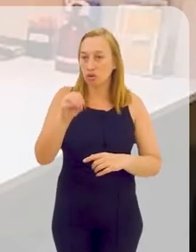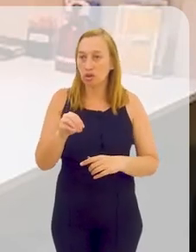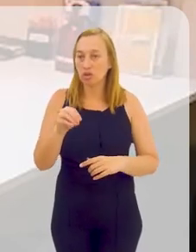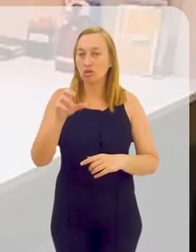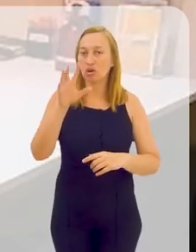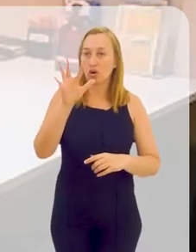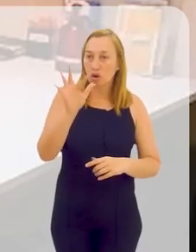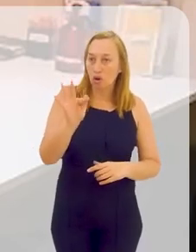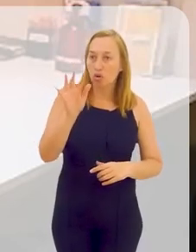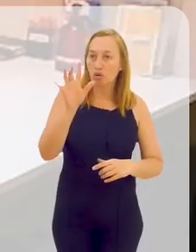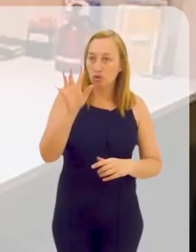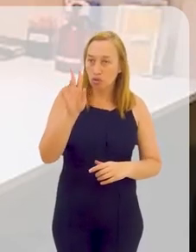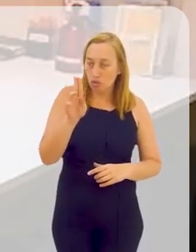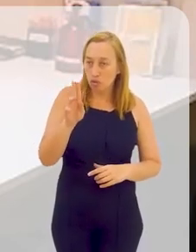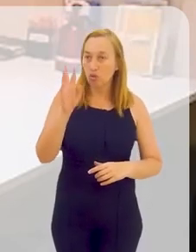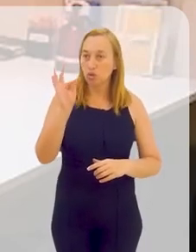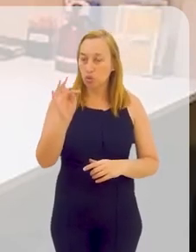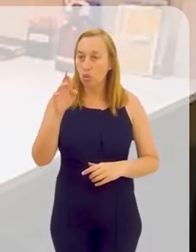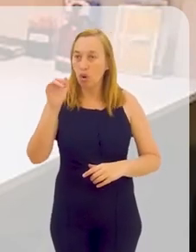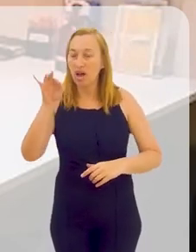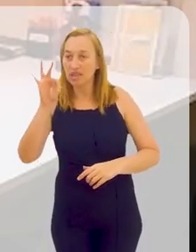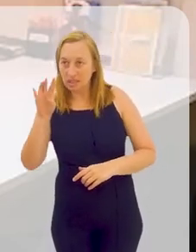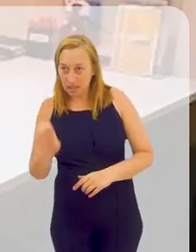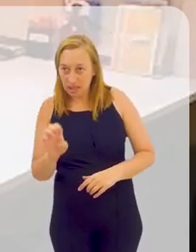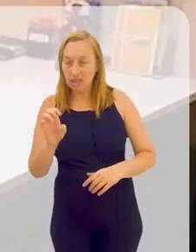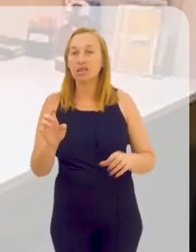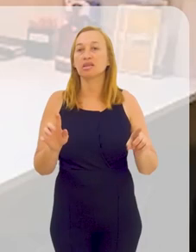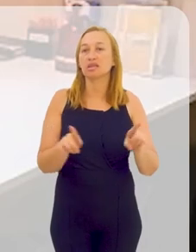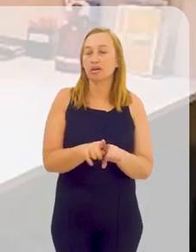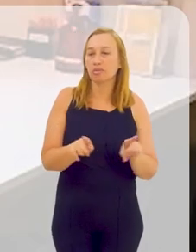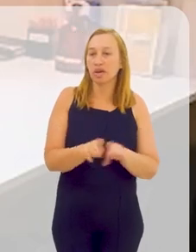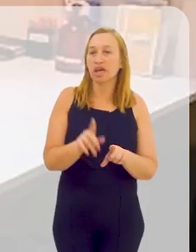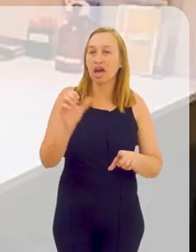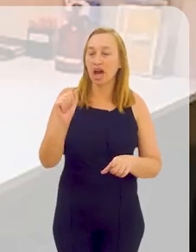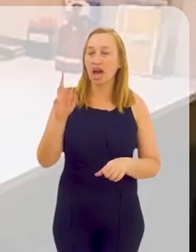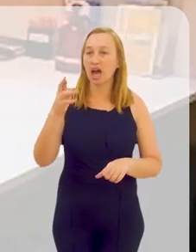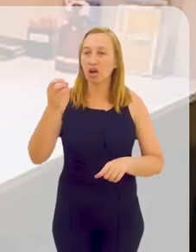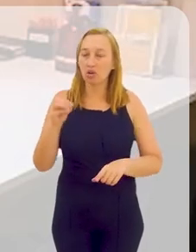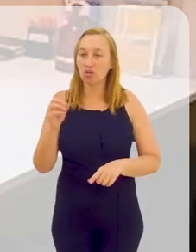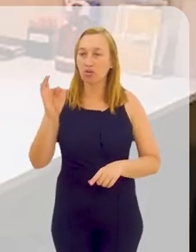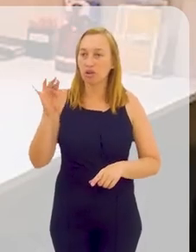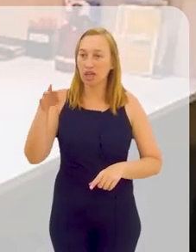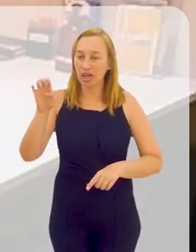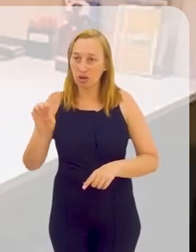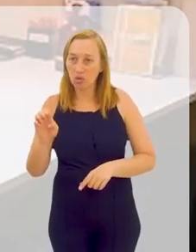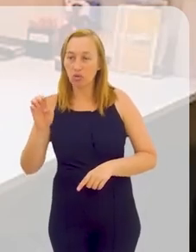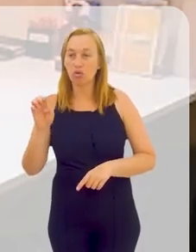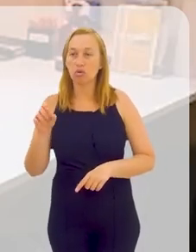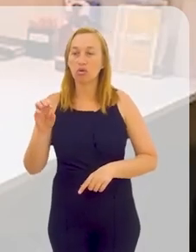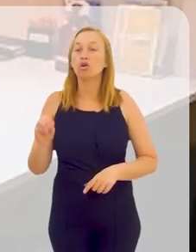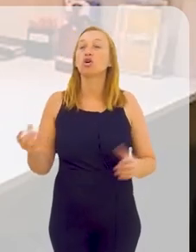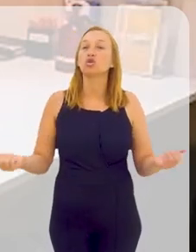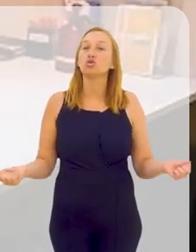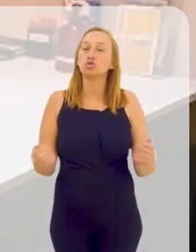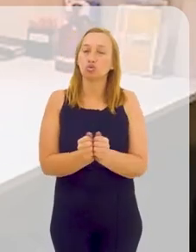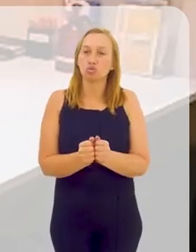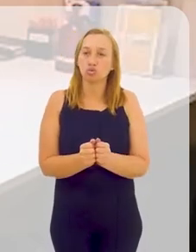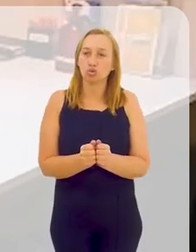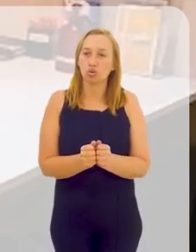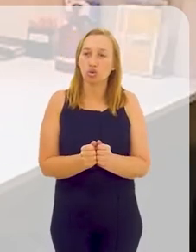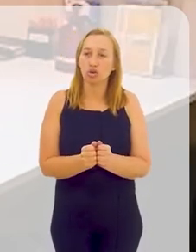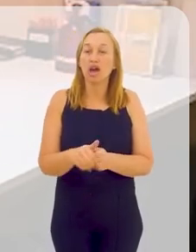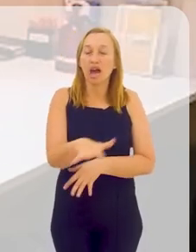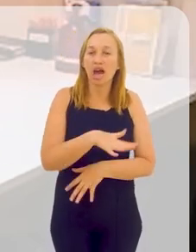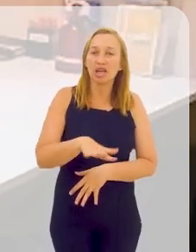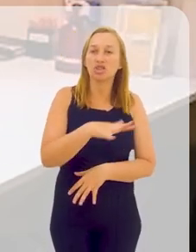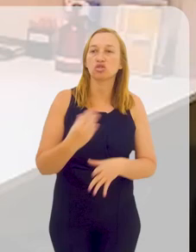fotovoltaicos flutuantes o sistemas Agri voltaicos que é utilizar a energia solar fotovoltaica junto